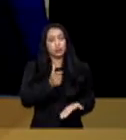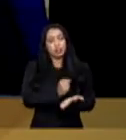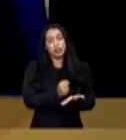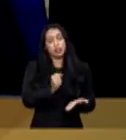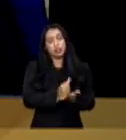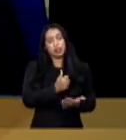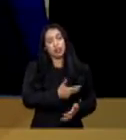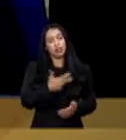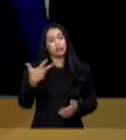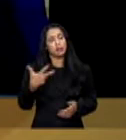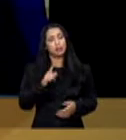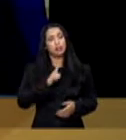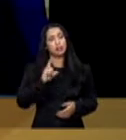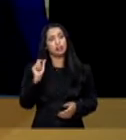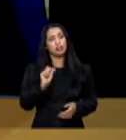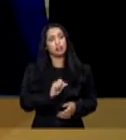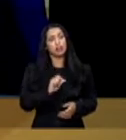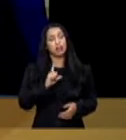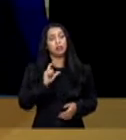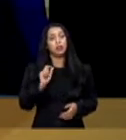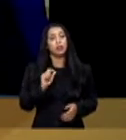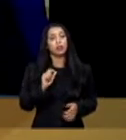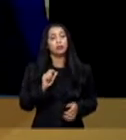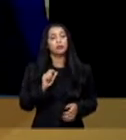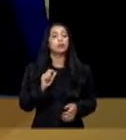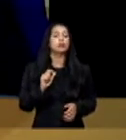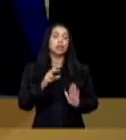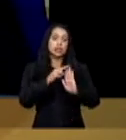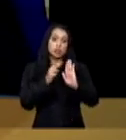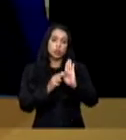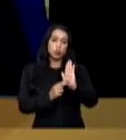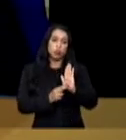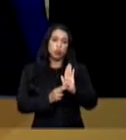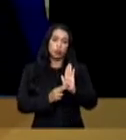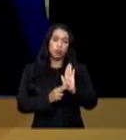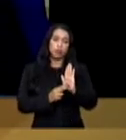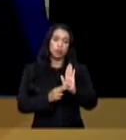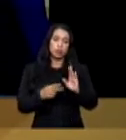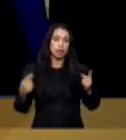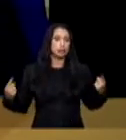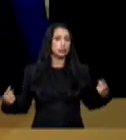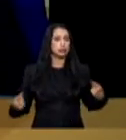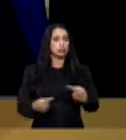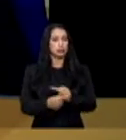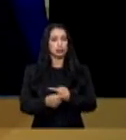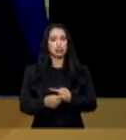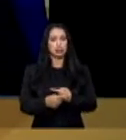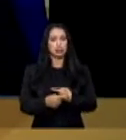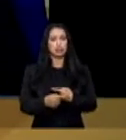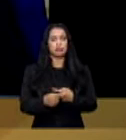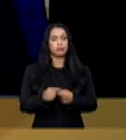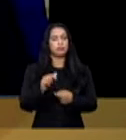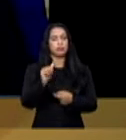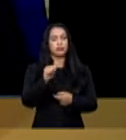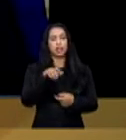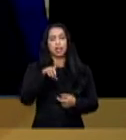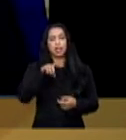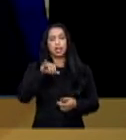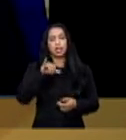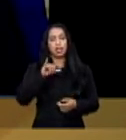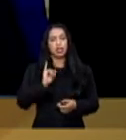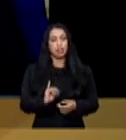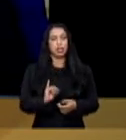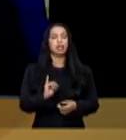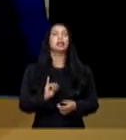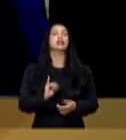majorantes e minorantes deste diploma normativo. A declaração de inconstitucionalidade apenas do preceito secundário da